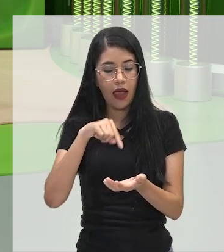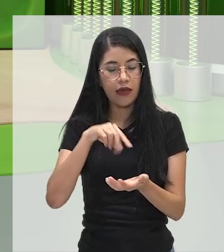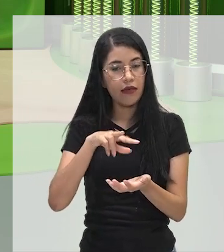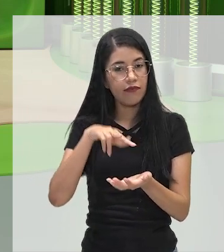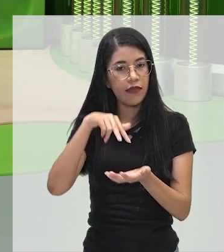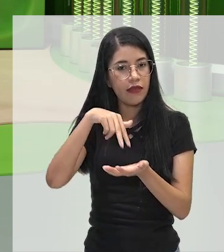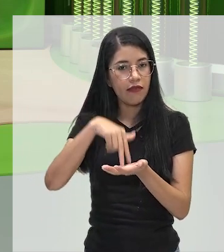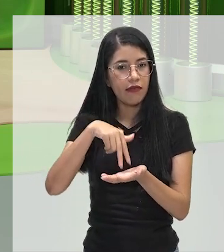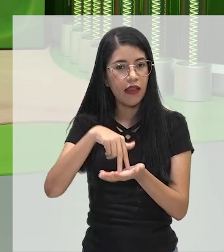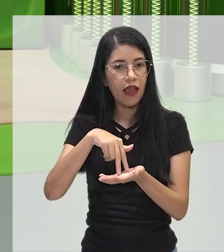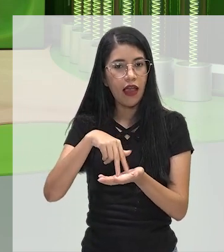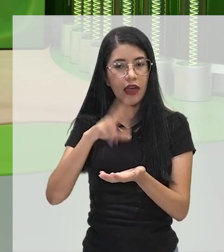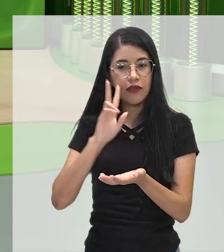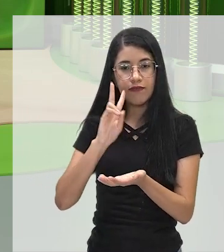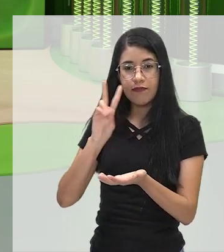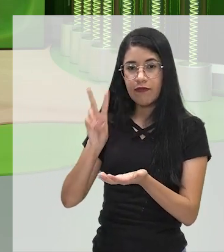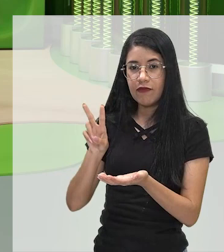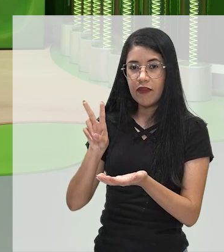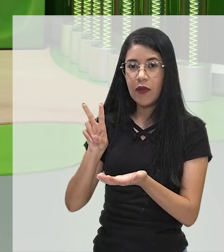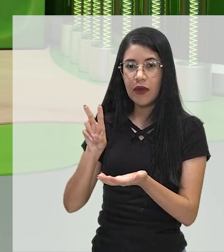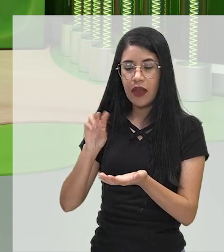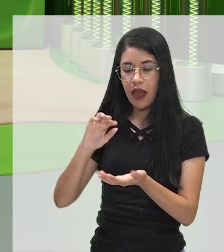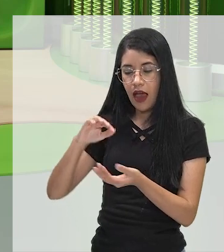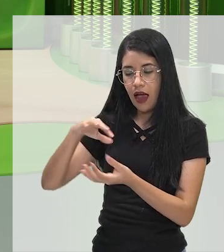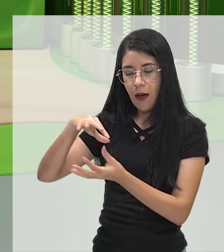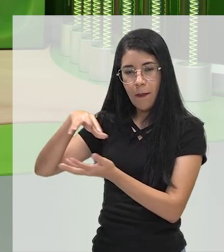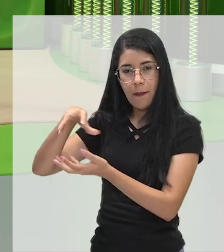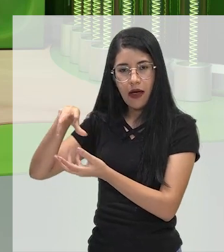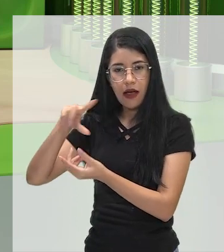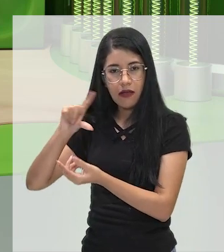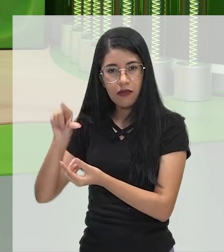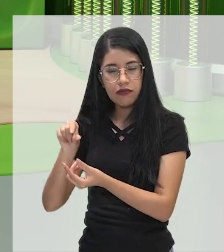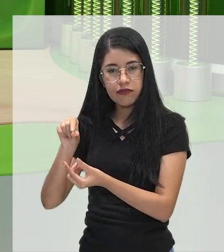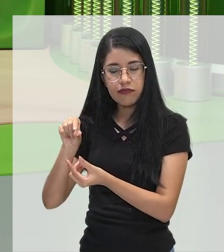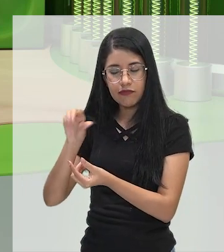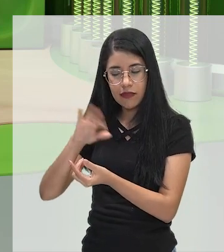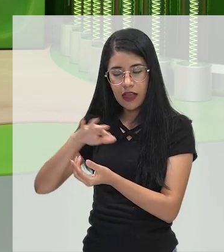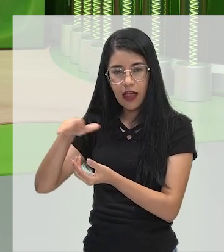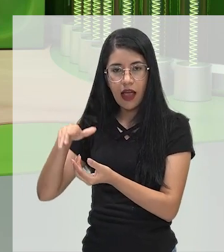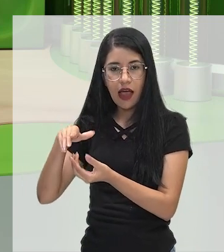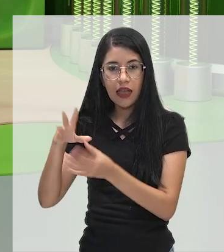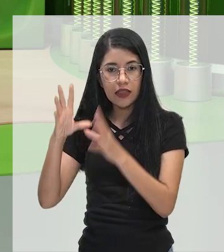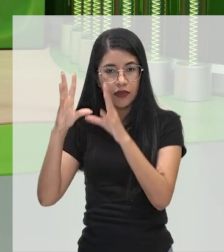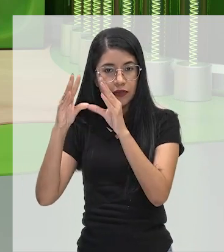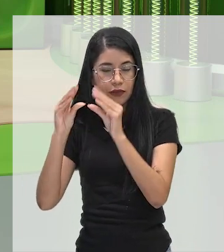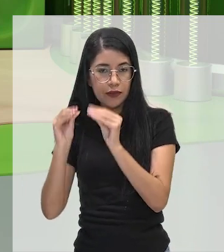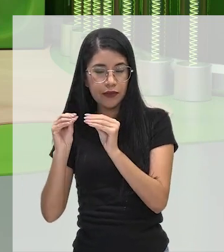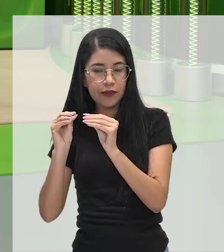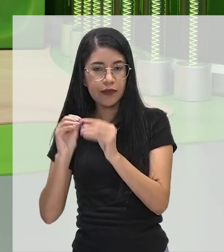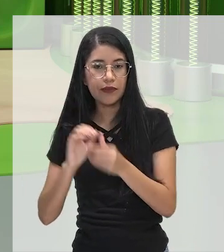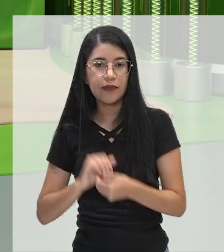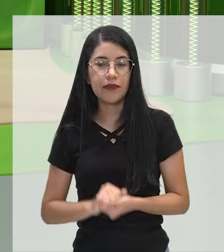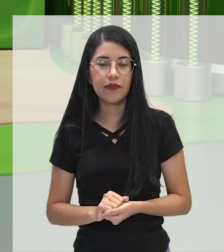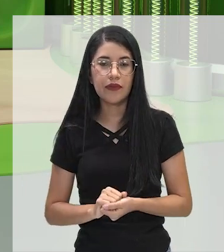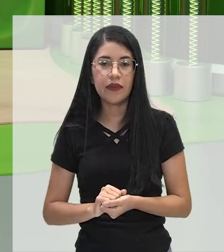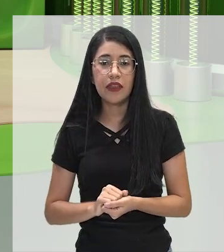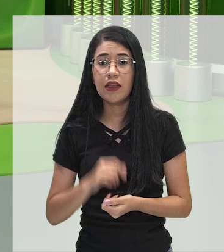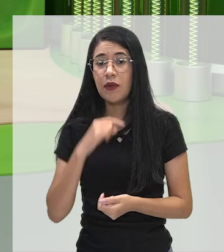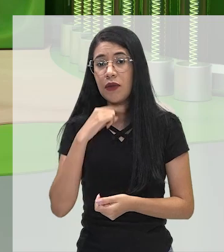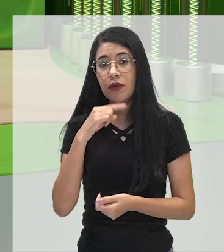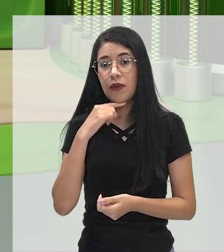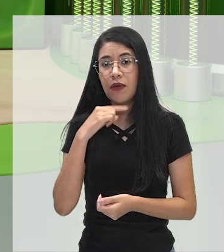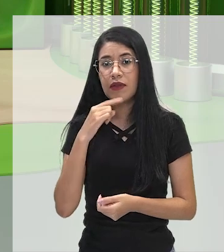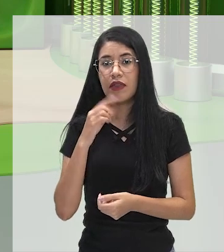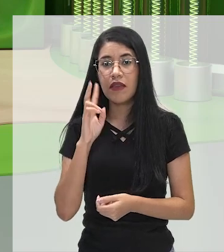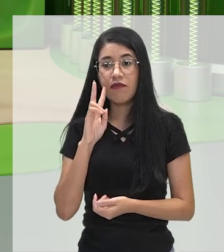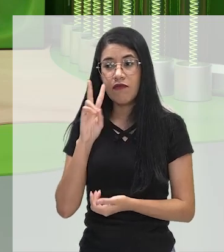Terra, nesse ponto aqui, a gente está vendo essa parte da Lua aqui, ó, que foi justamente a que ficou na sombra. Então a gente não está